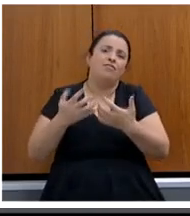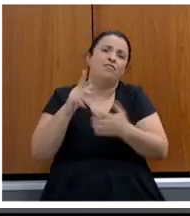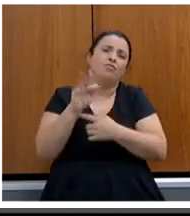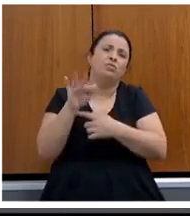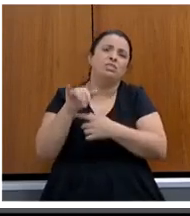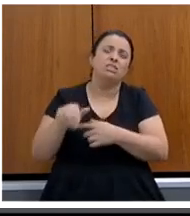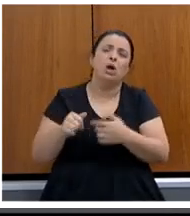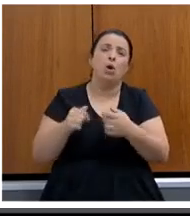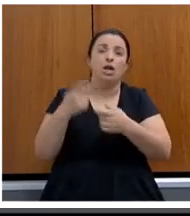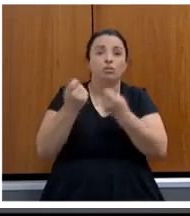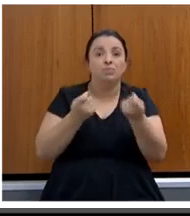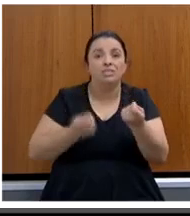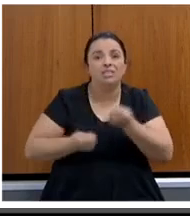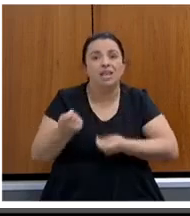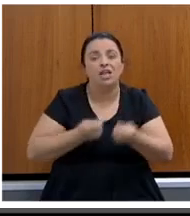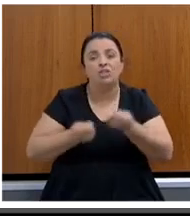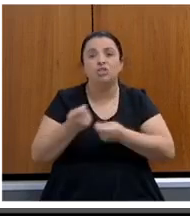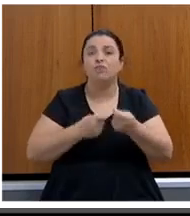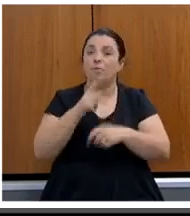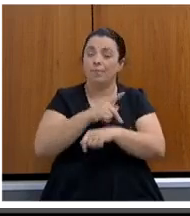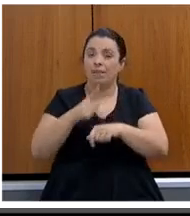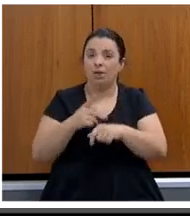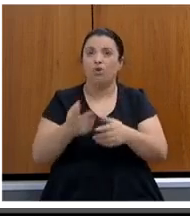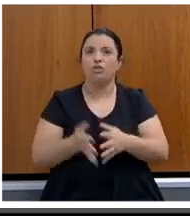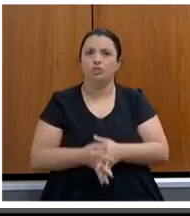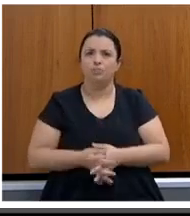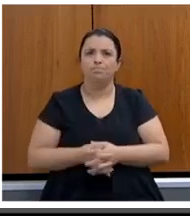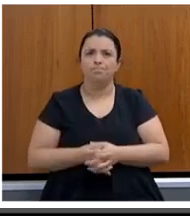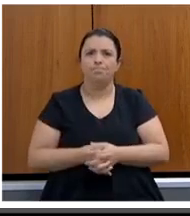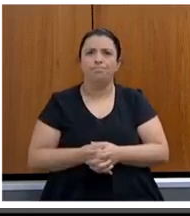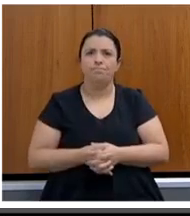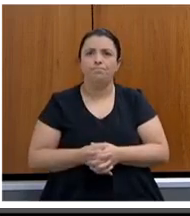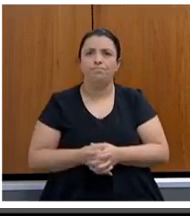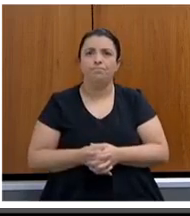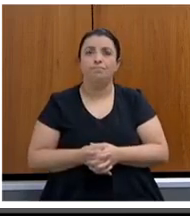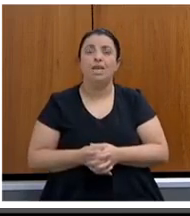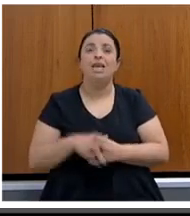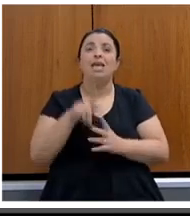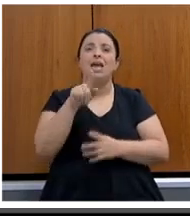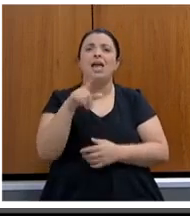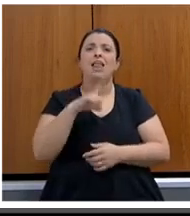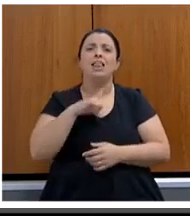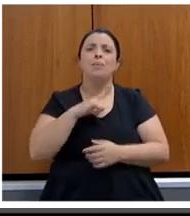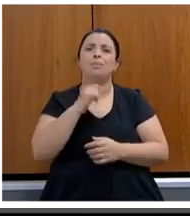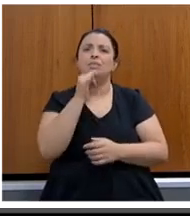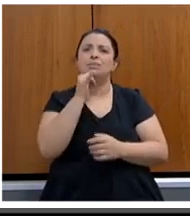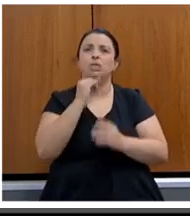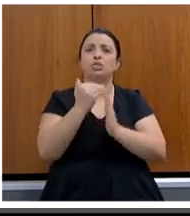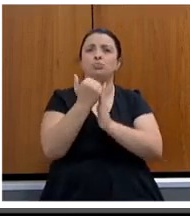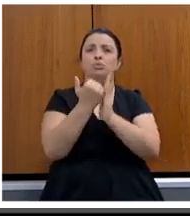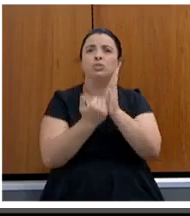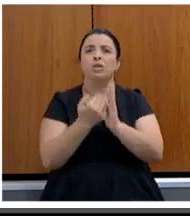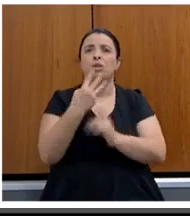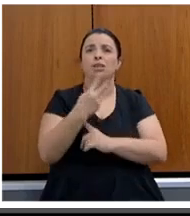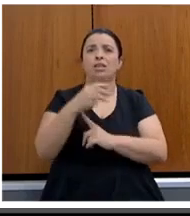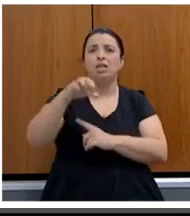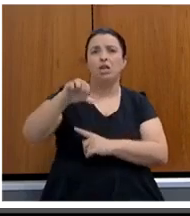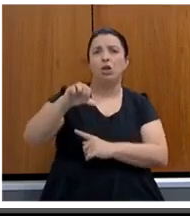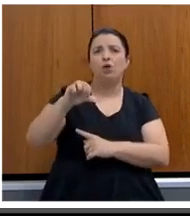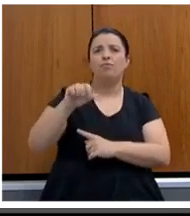estado gerou desemprego na educação né esses dados são da própria secretaria houve uma diminuição de 39